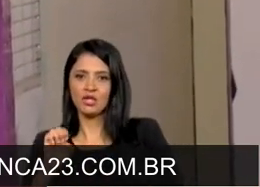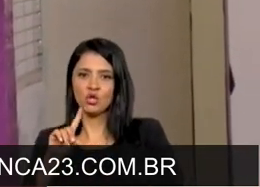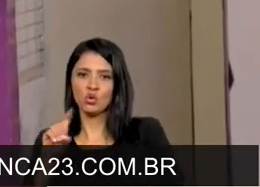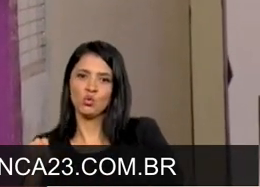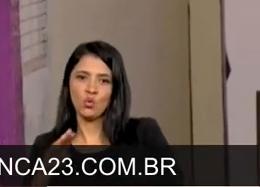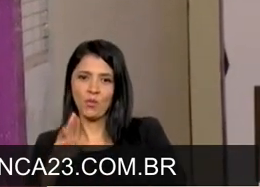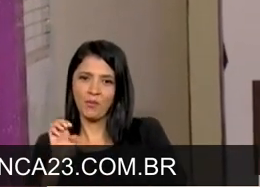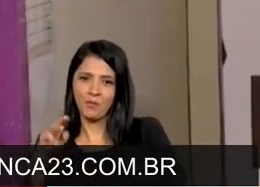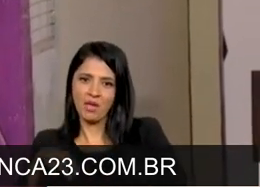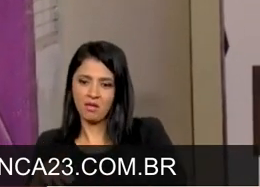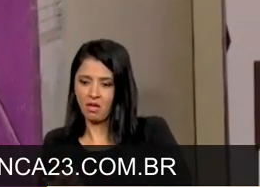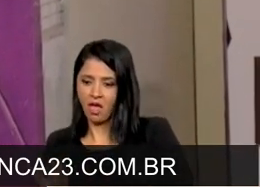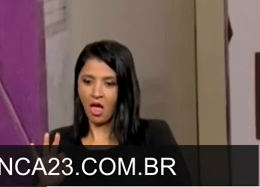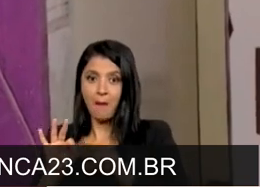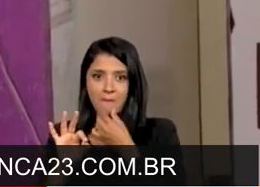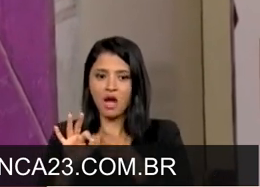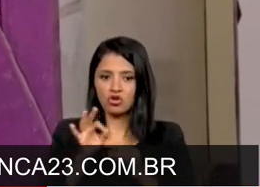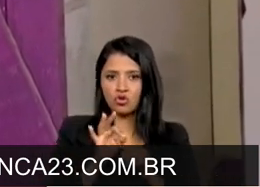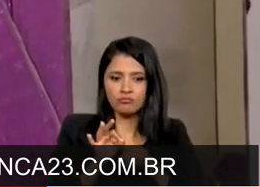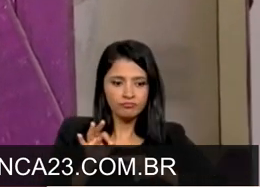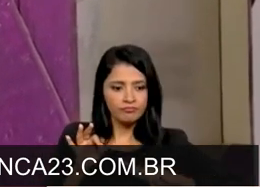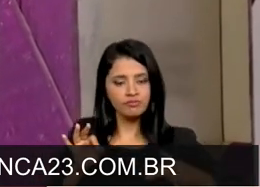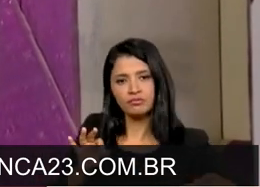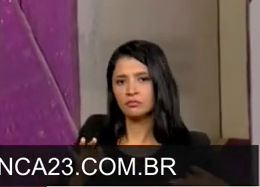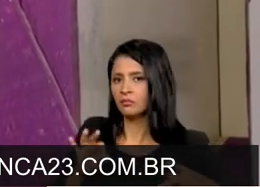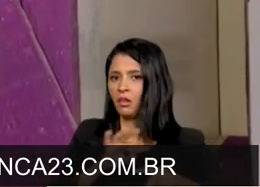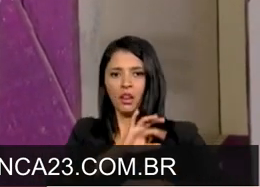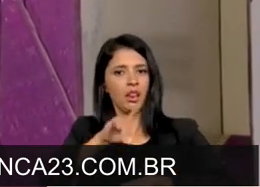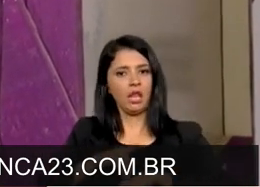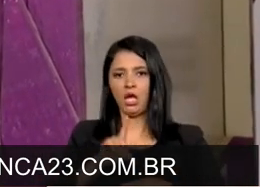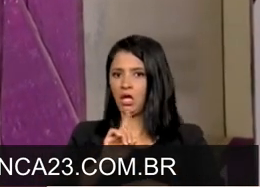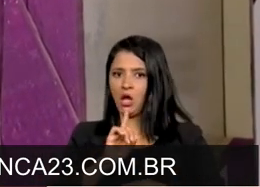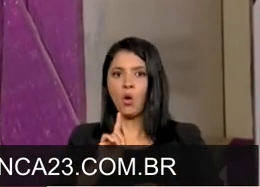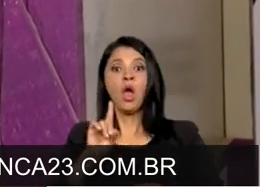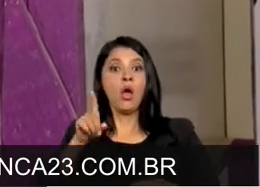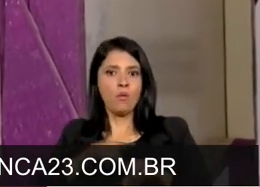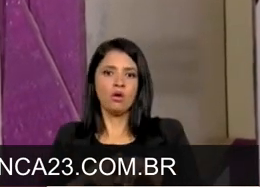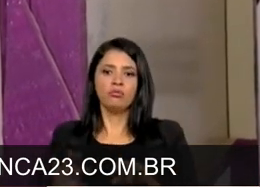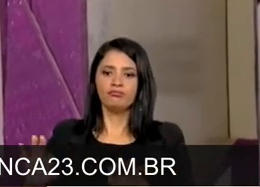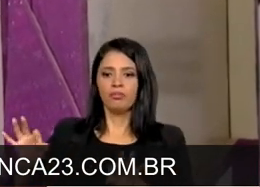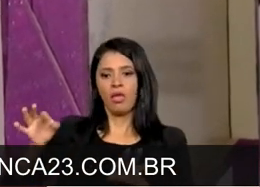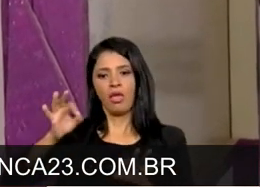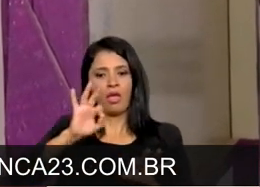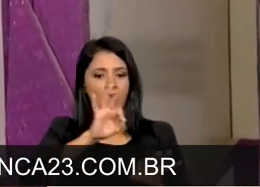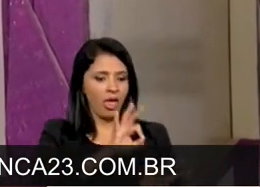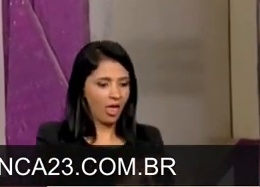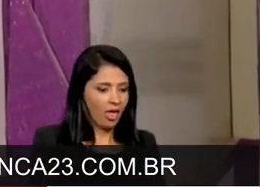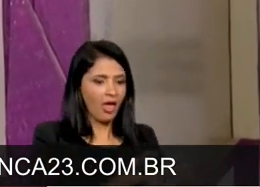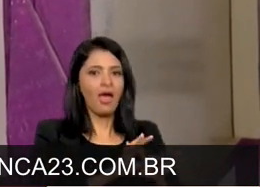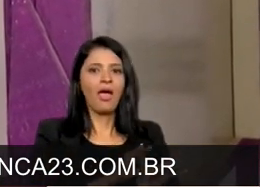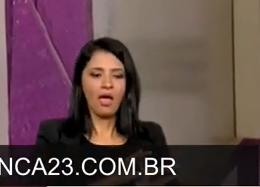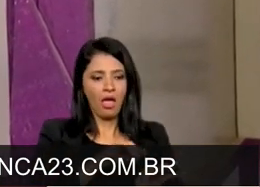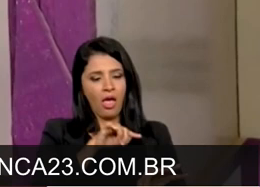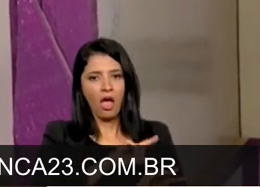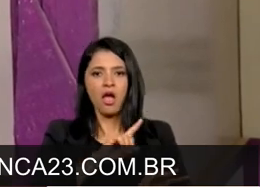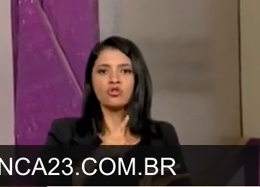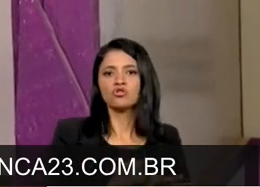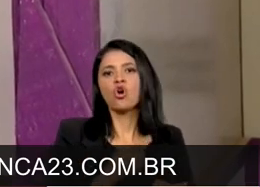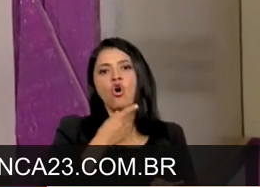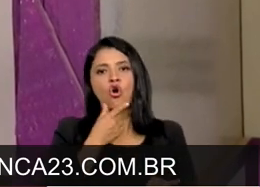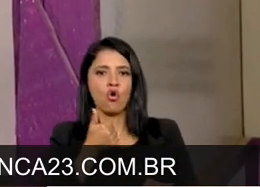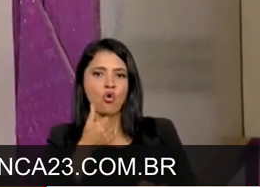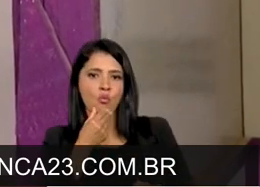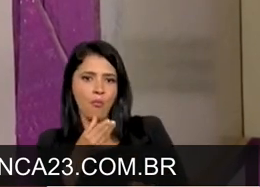são machos e não transmitem a dengue. Quando eles acasalam com as fêmeas, desta união, apenas os